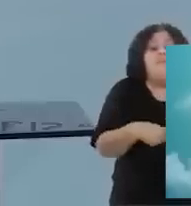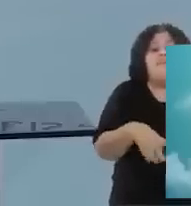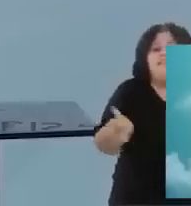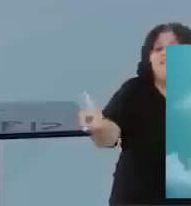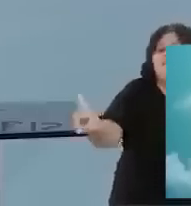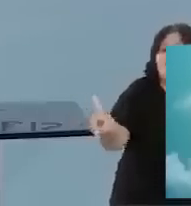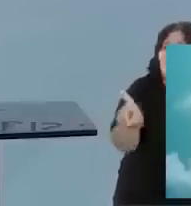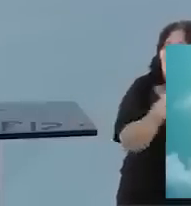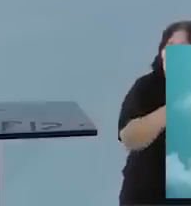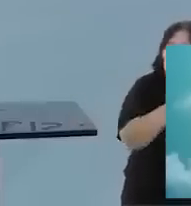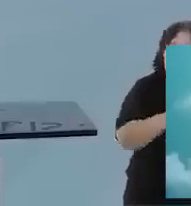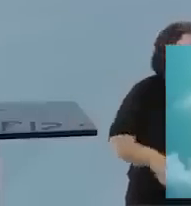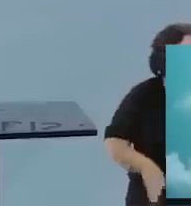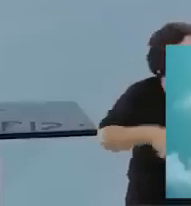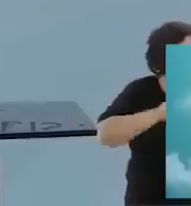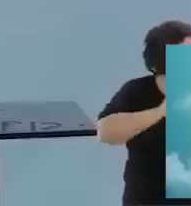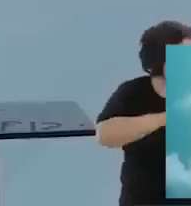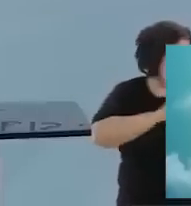amizade.